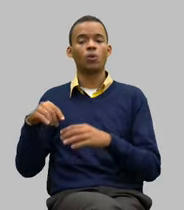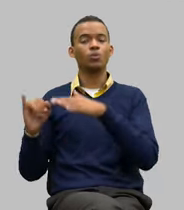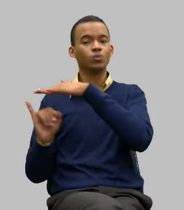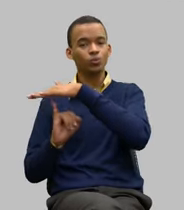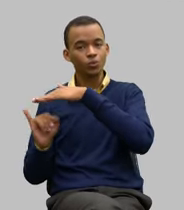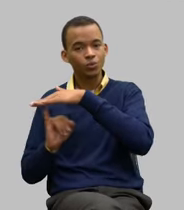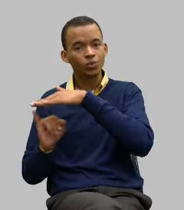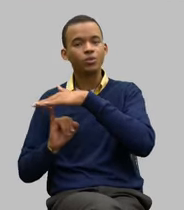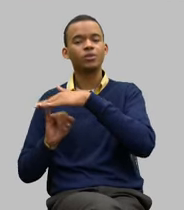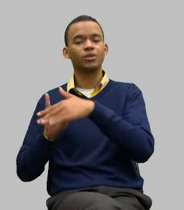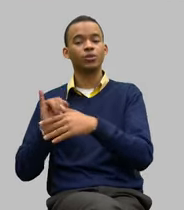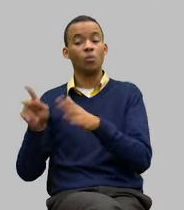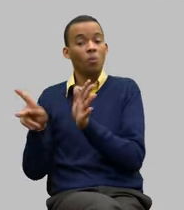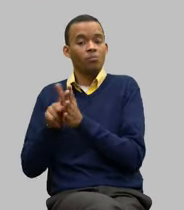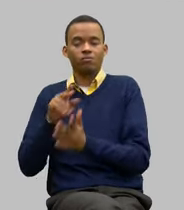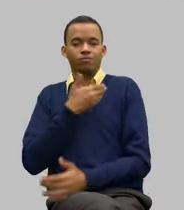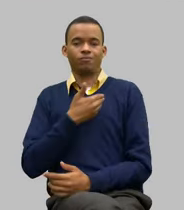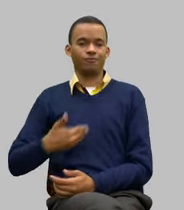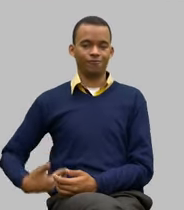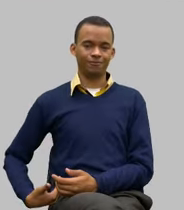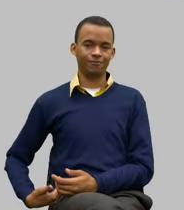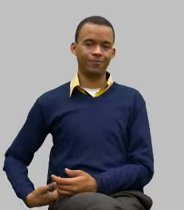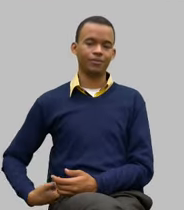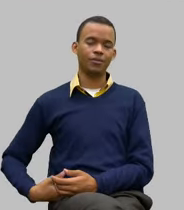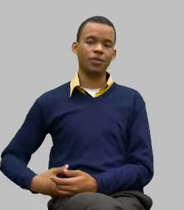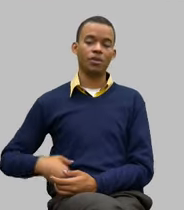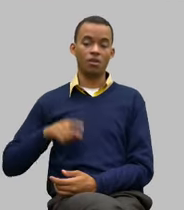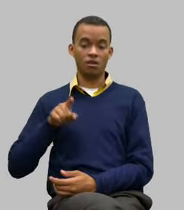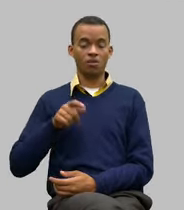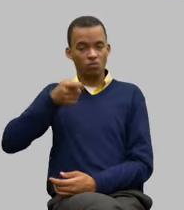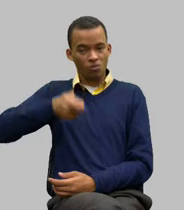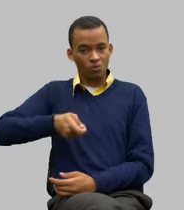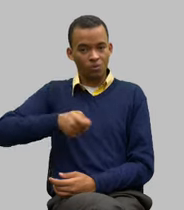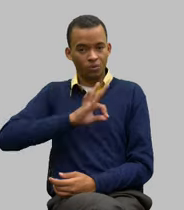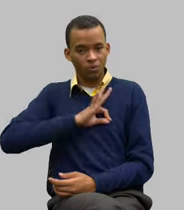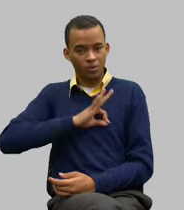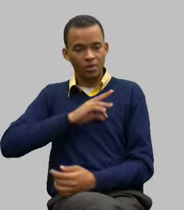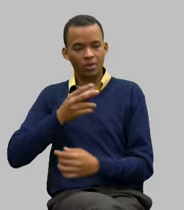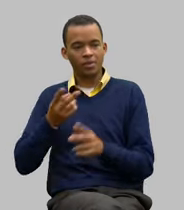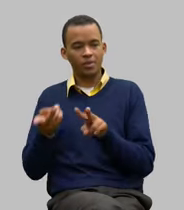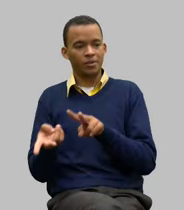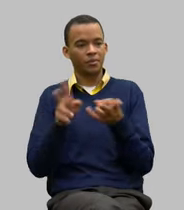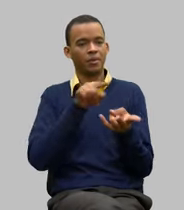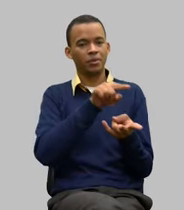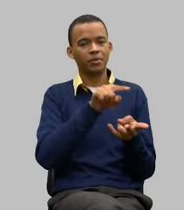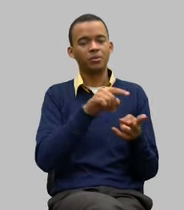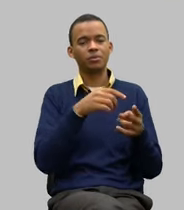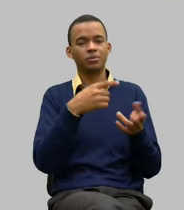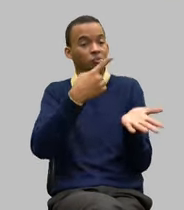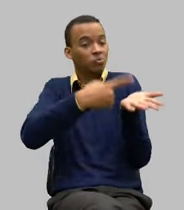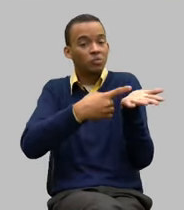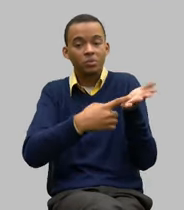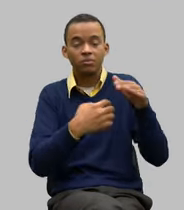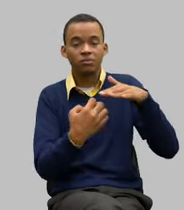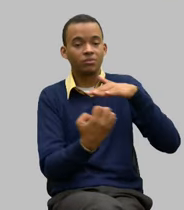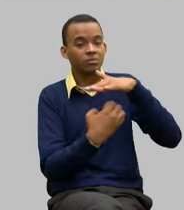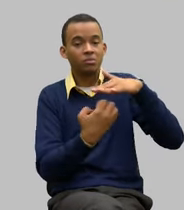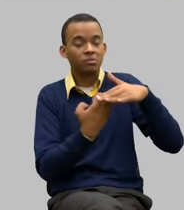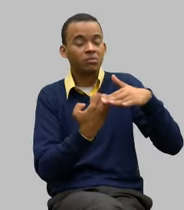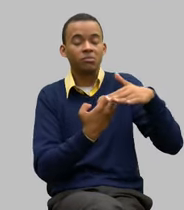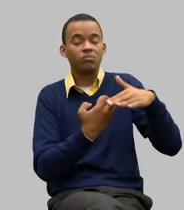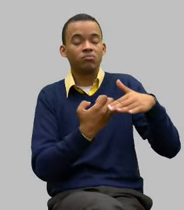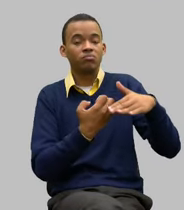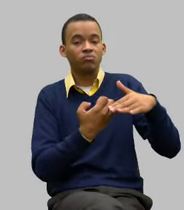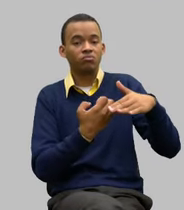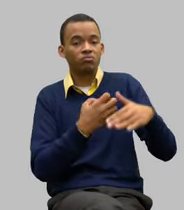agente público não pode ser transferido essa competência ao contratado lá do que é um aong o